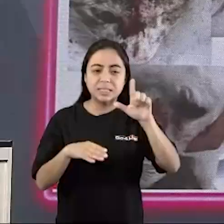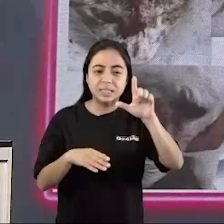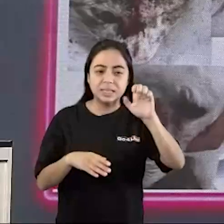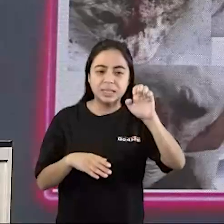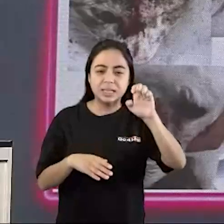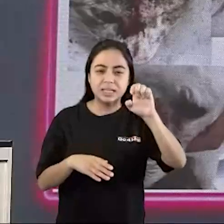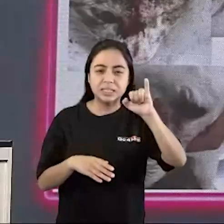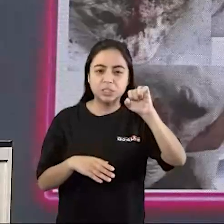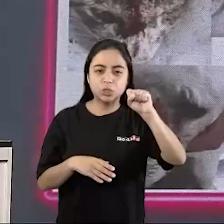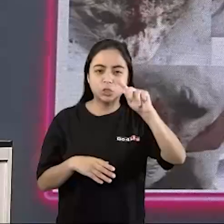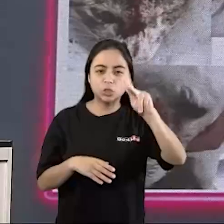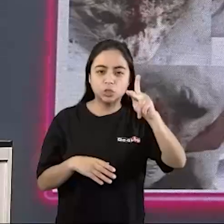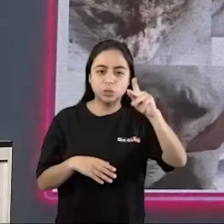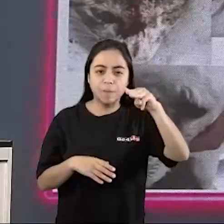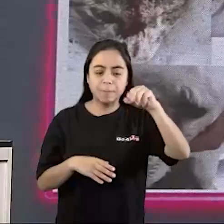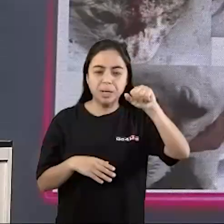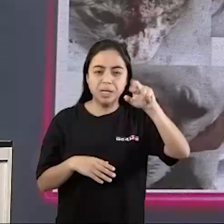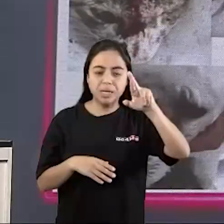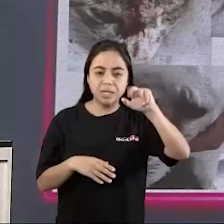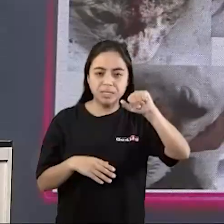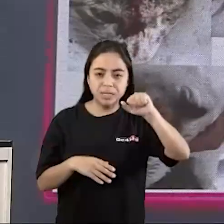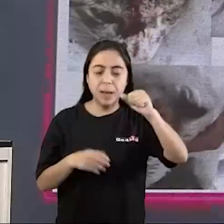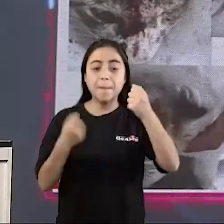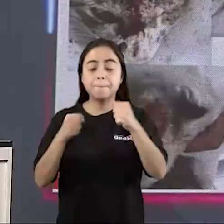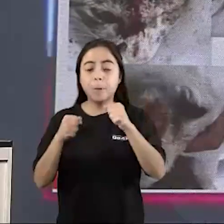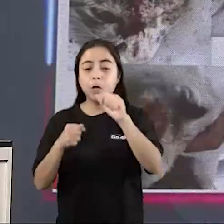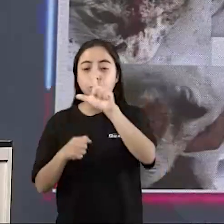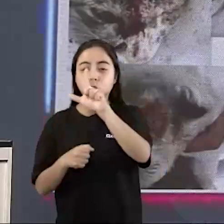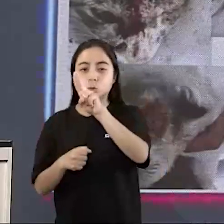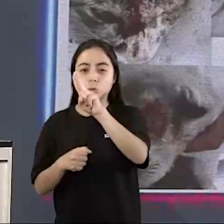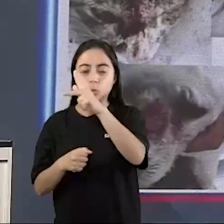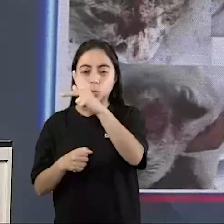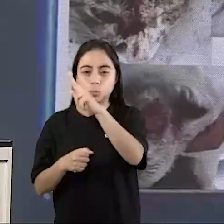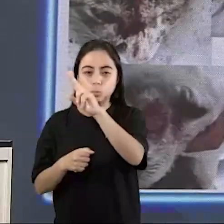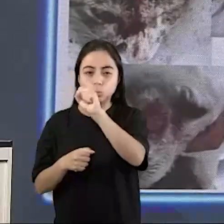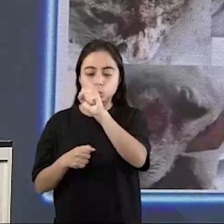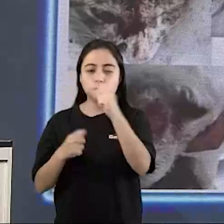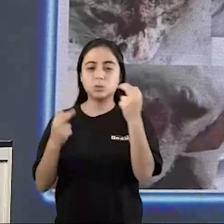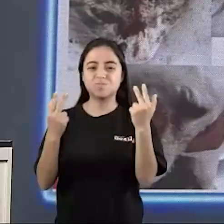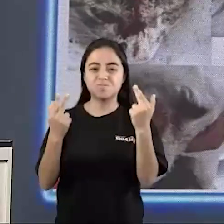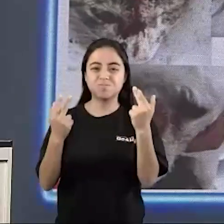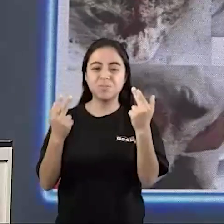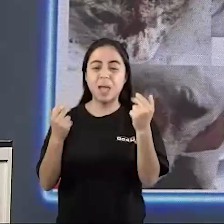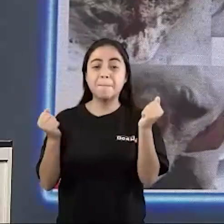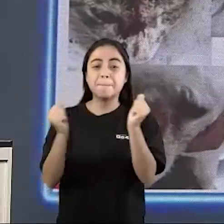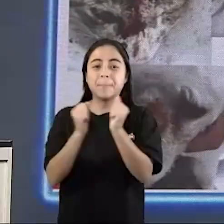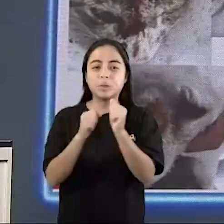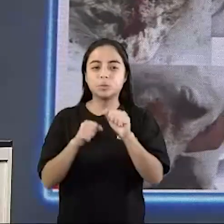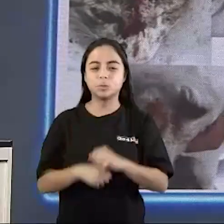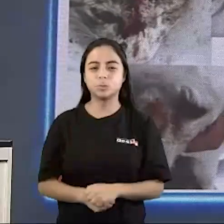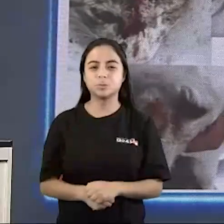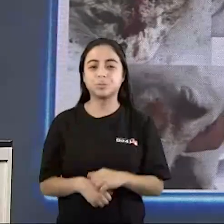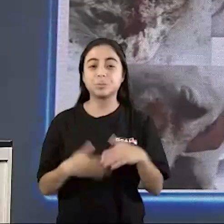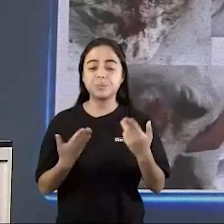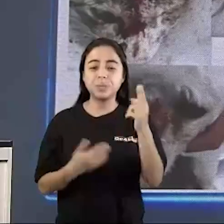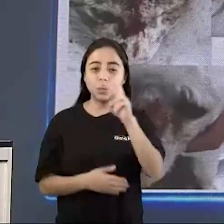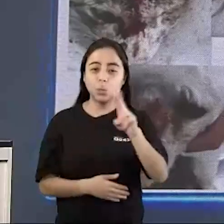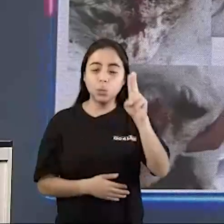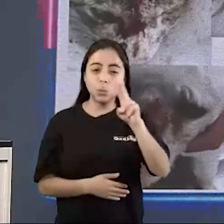de lúpus. O Ronaldo que colocou o lúpus aí nesse Malenck, e cabe muito bem. Né? Então a gente